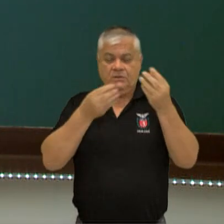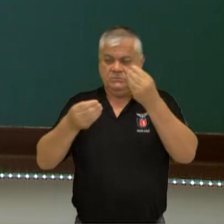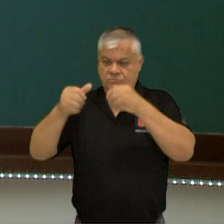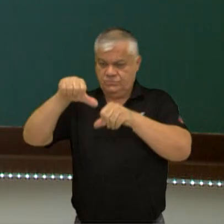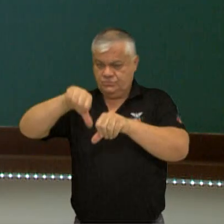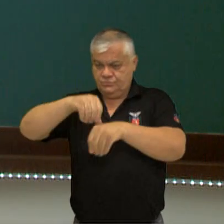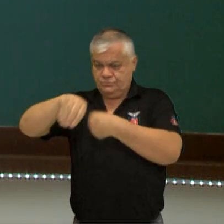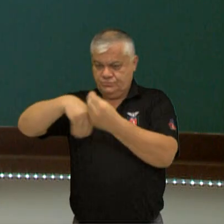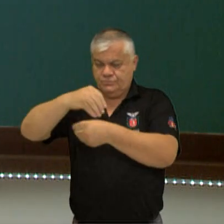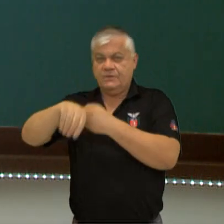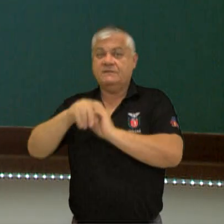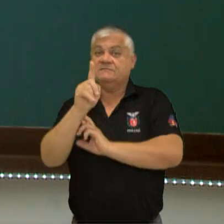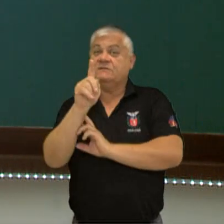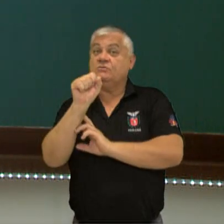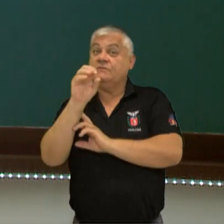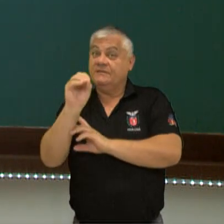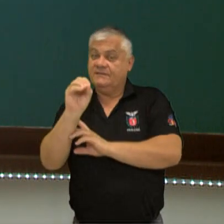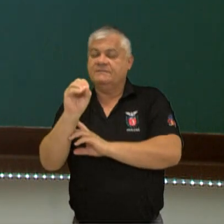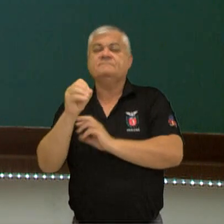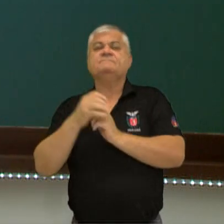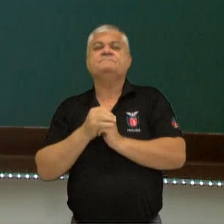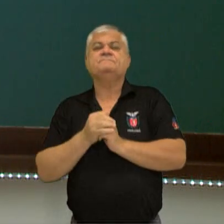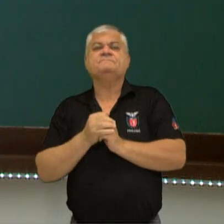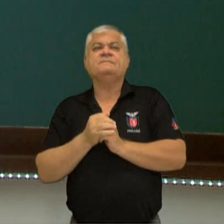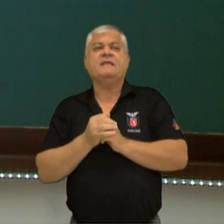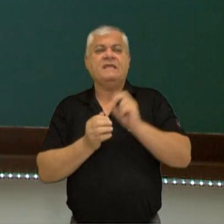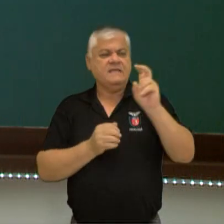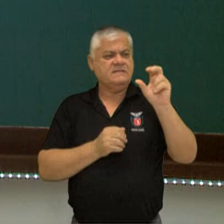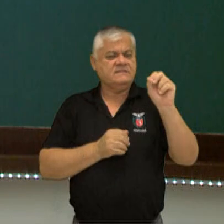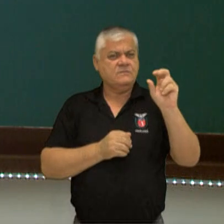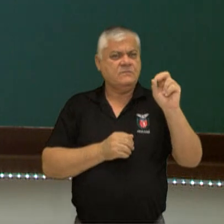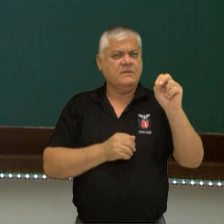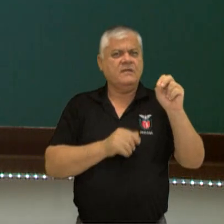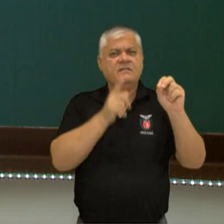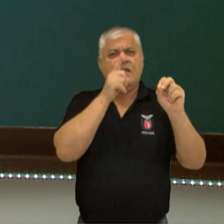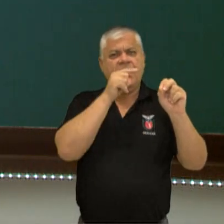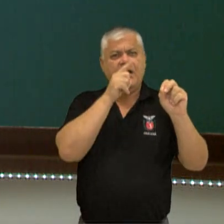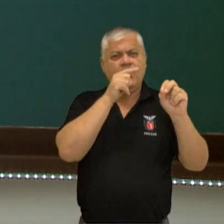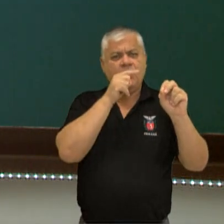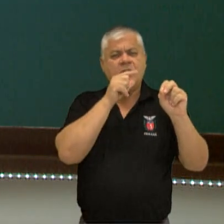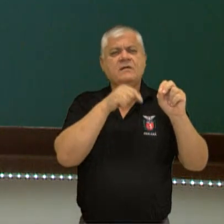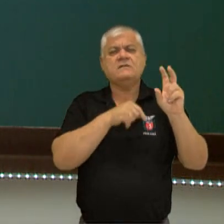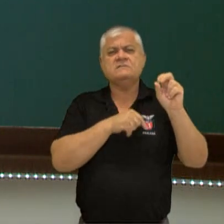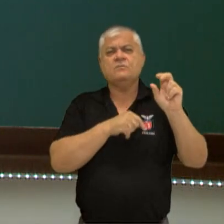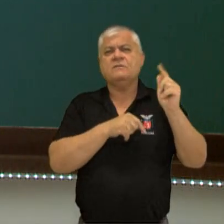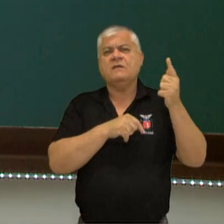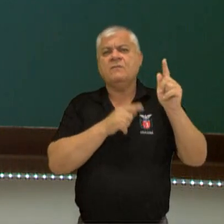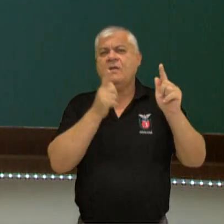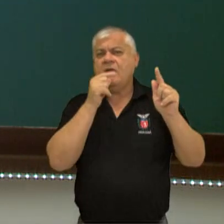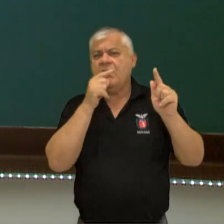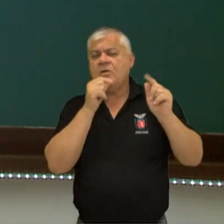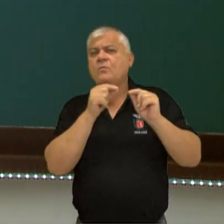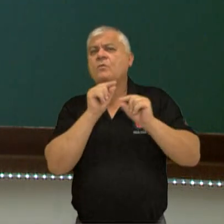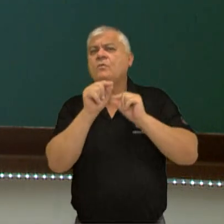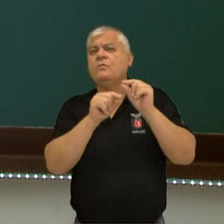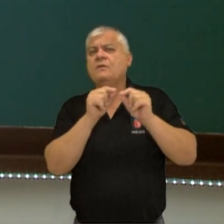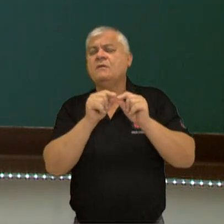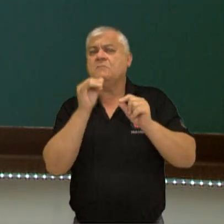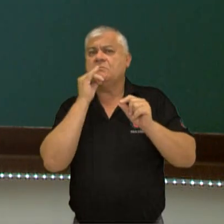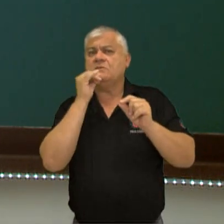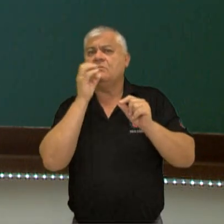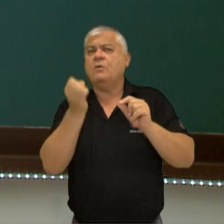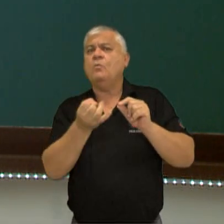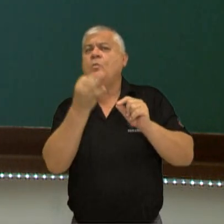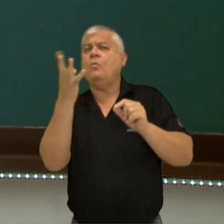180 gramas de sacarose. Se eu tenho 50 gramas de água, que eu já descobri ali no passo anterior, que foi a quantidade de